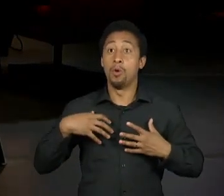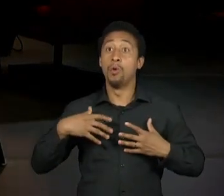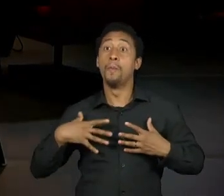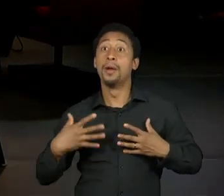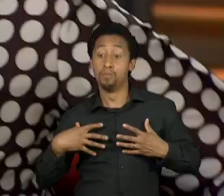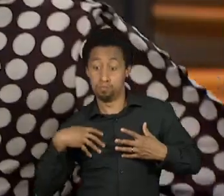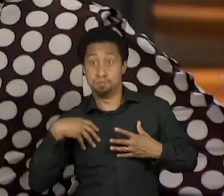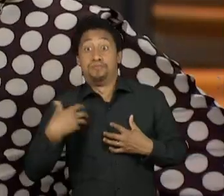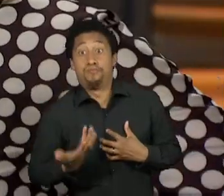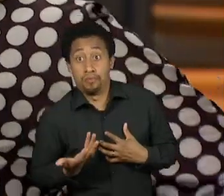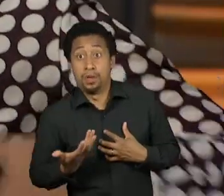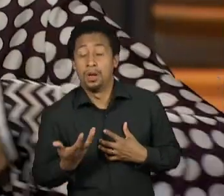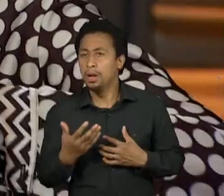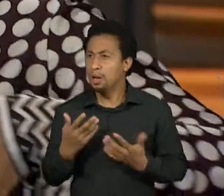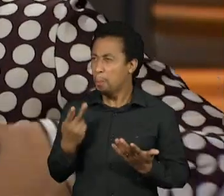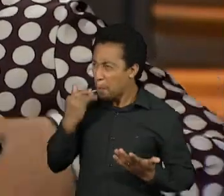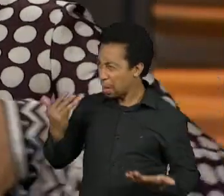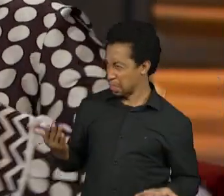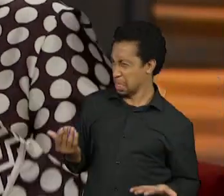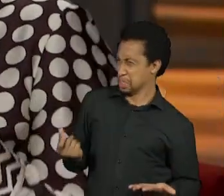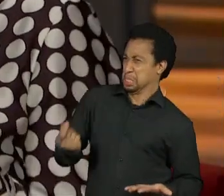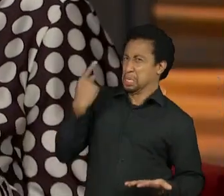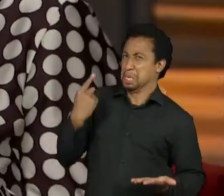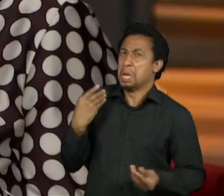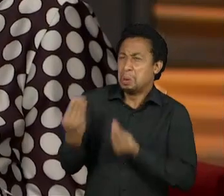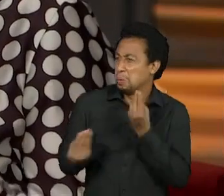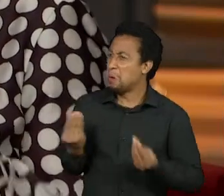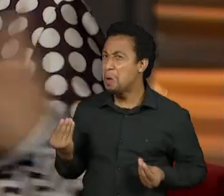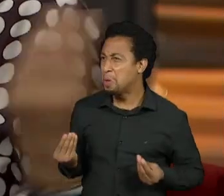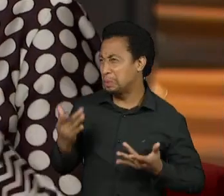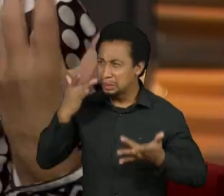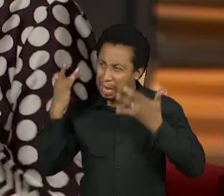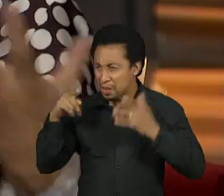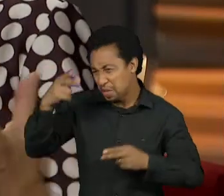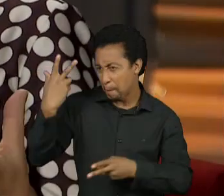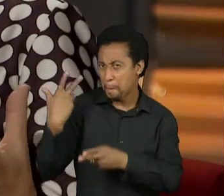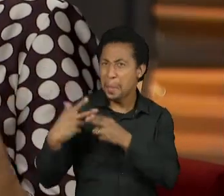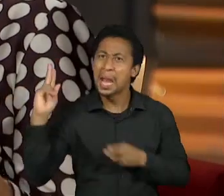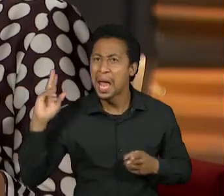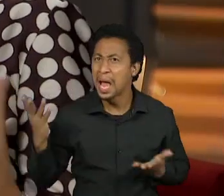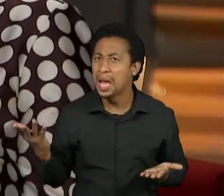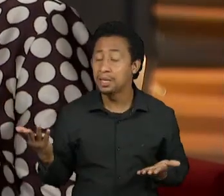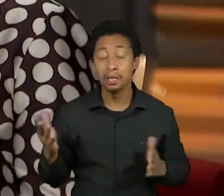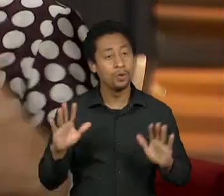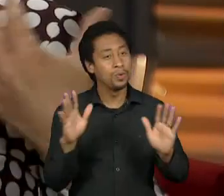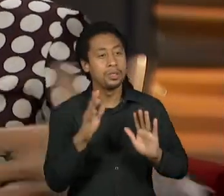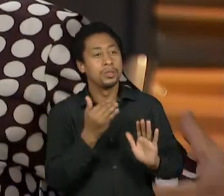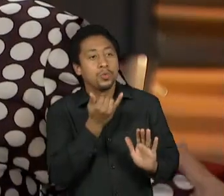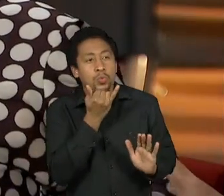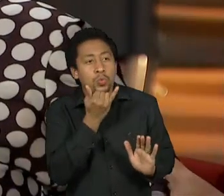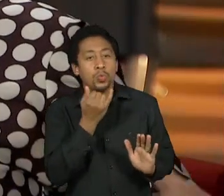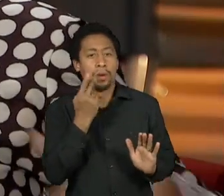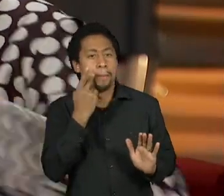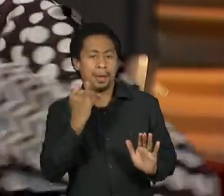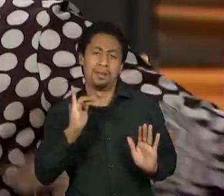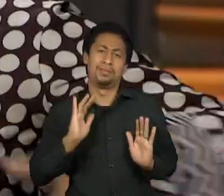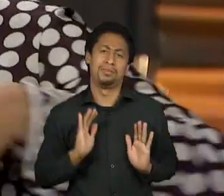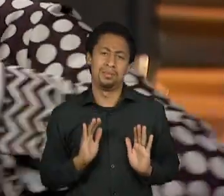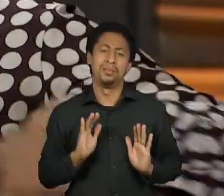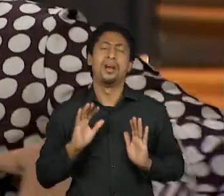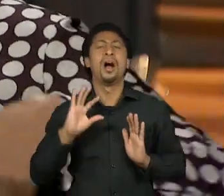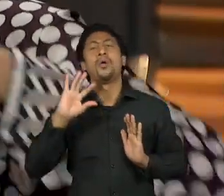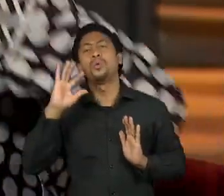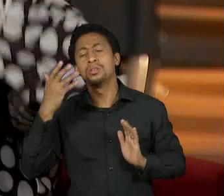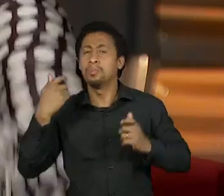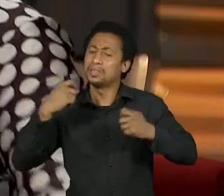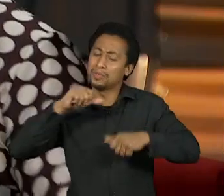pelada eu falei não foi que aquilo ali eu Dom Quixote era uma loucura que é 12 12 e quadros completamente diferente você